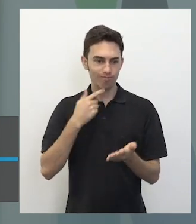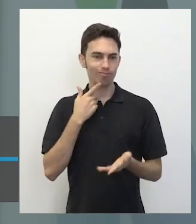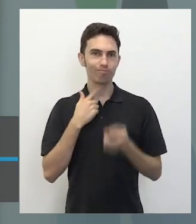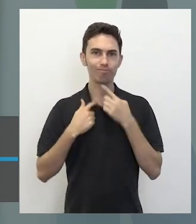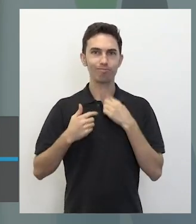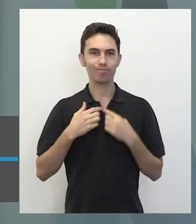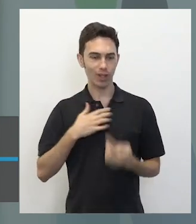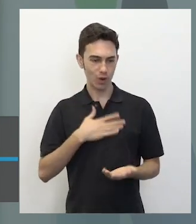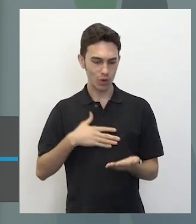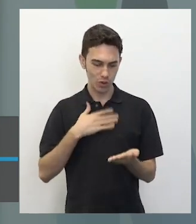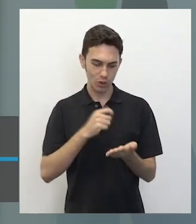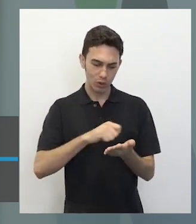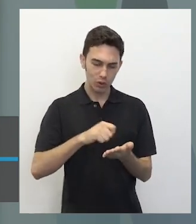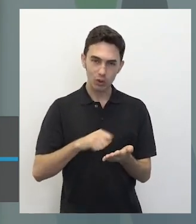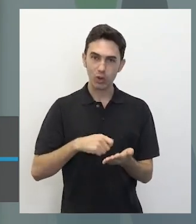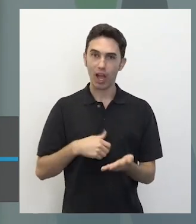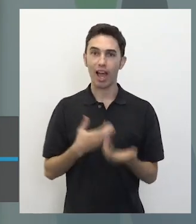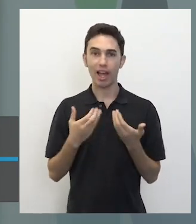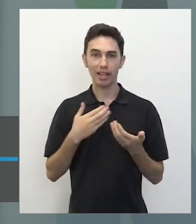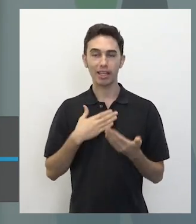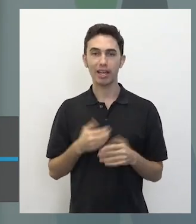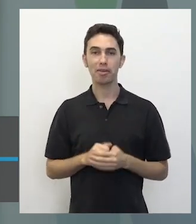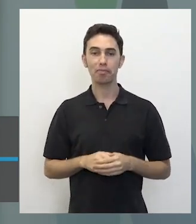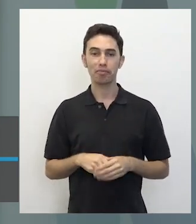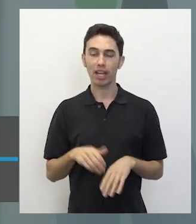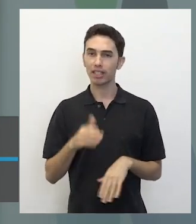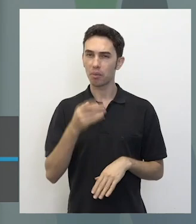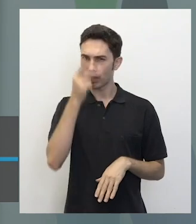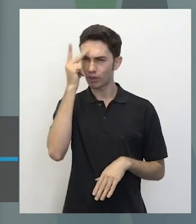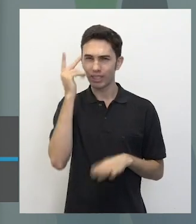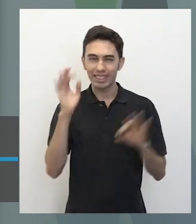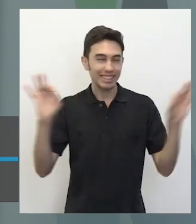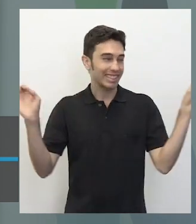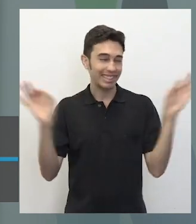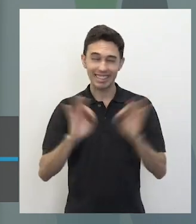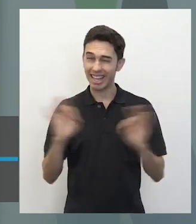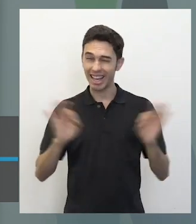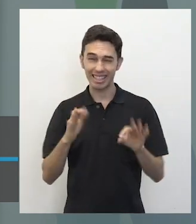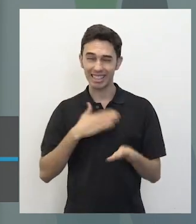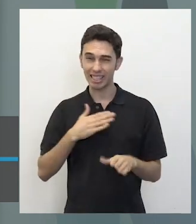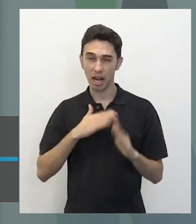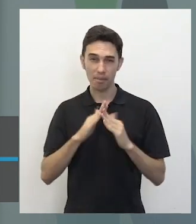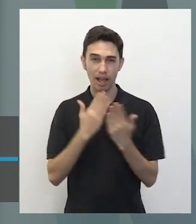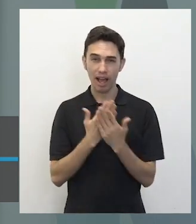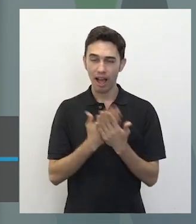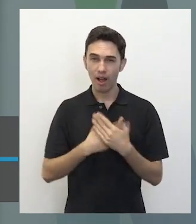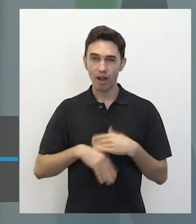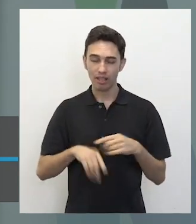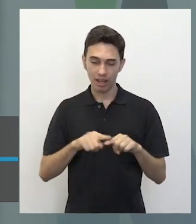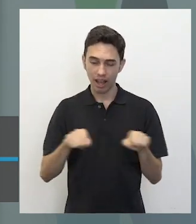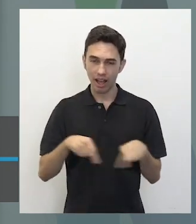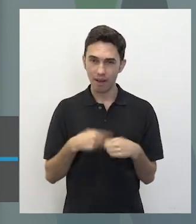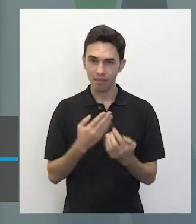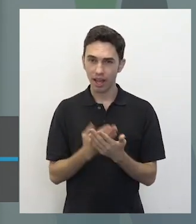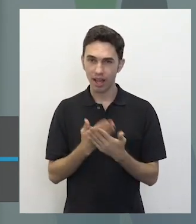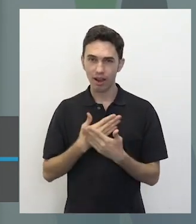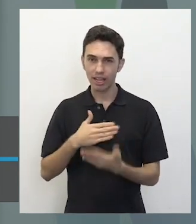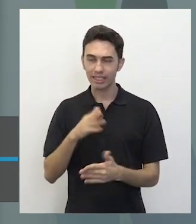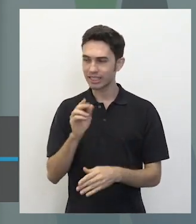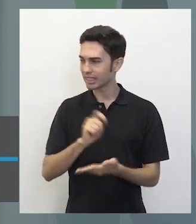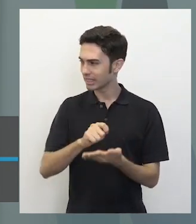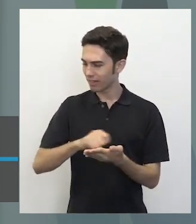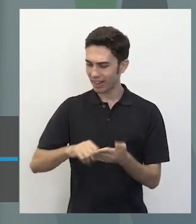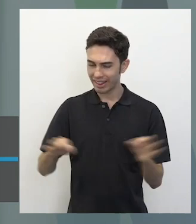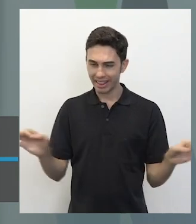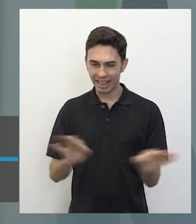escrever antes de chegar na vez dele. E eu vi aluno que nunca escreveu nada na minha aula. Quando eu fiz a batalha de rima, o aluno escreveu, né? Então, quando